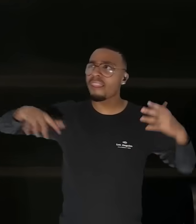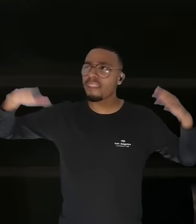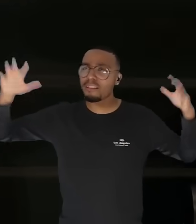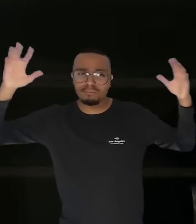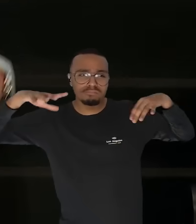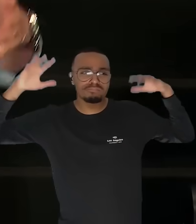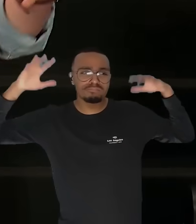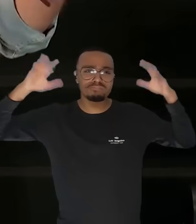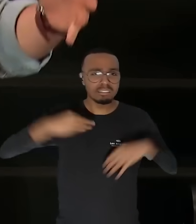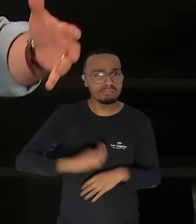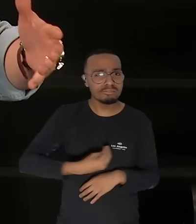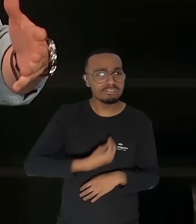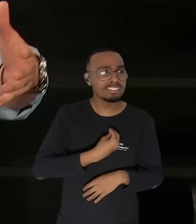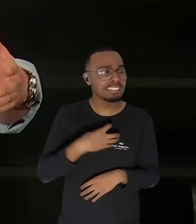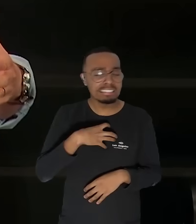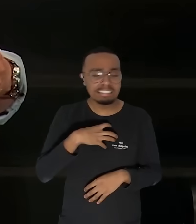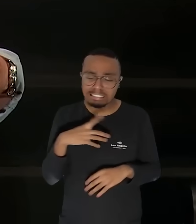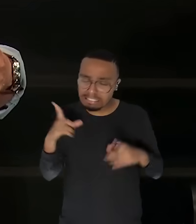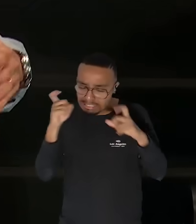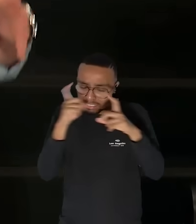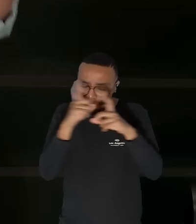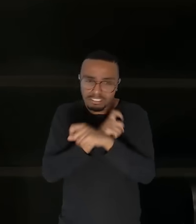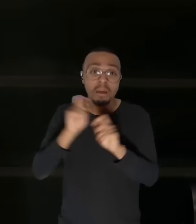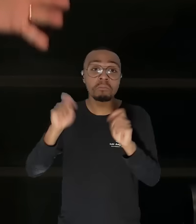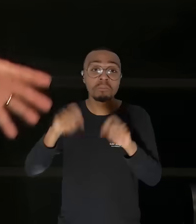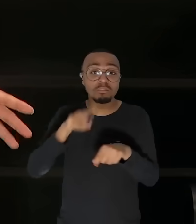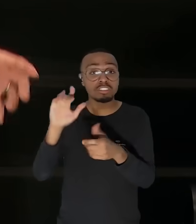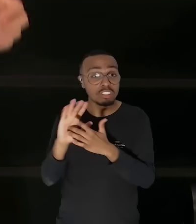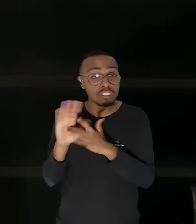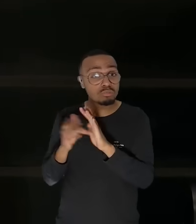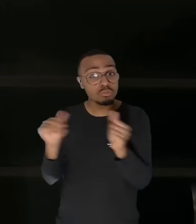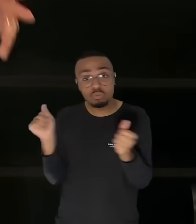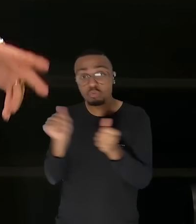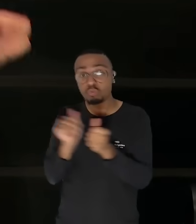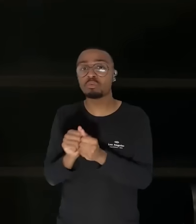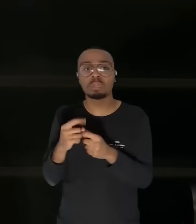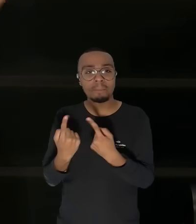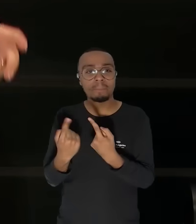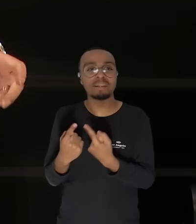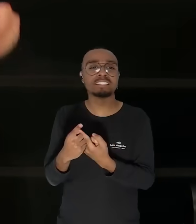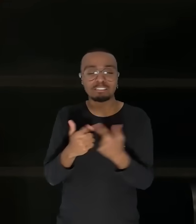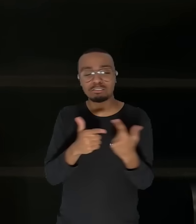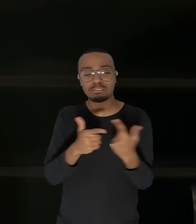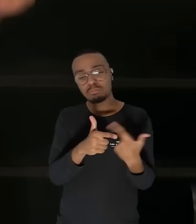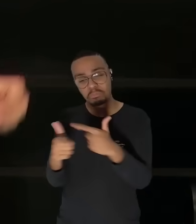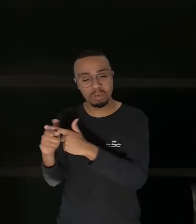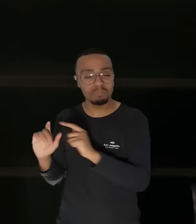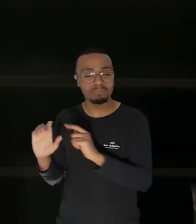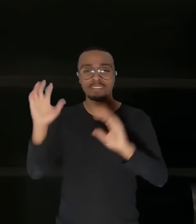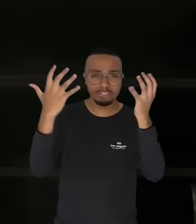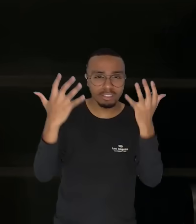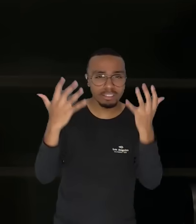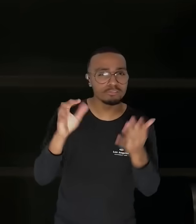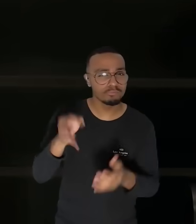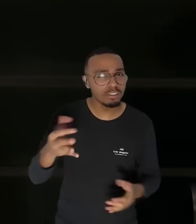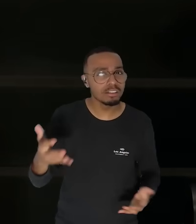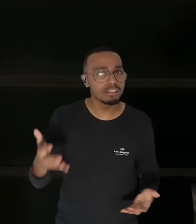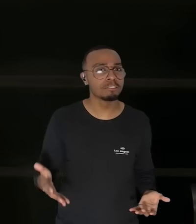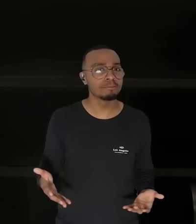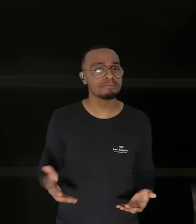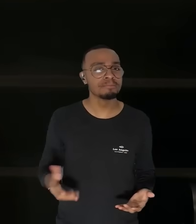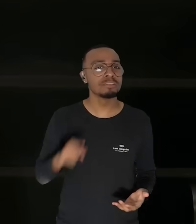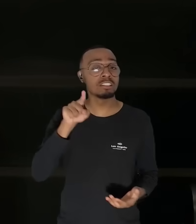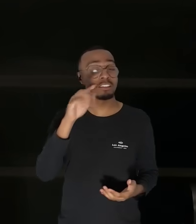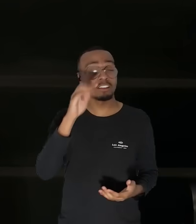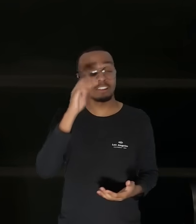da sua vida, Jesus pode estar dormindo ao teu lado, e ainda assim, tempestades inesperadas chegam. A sua